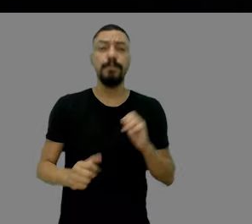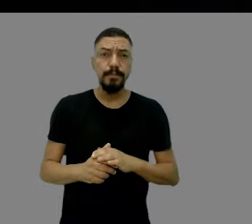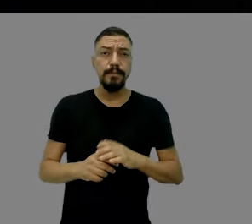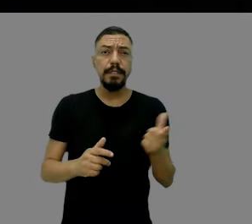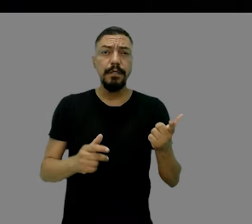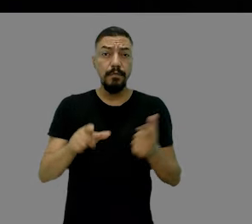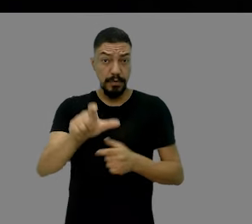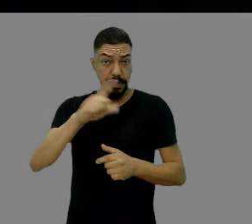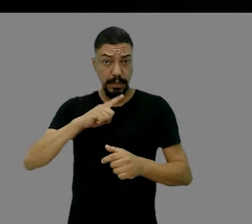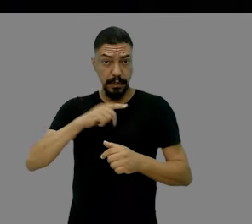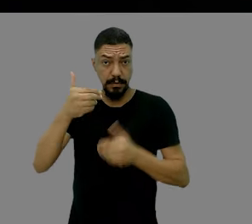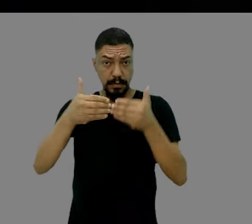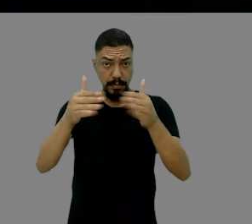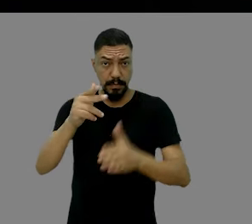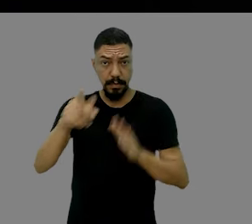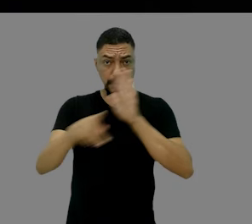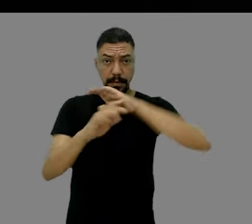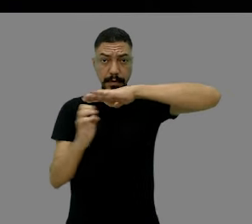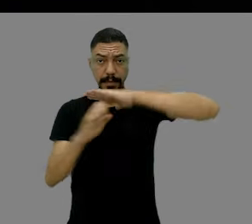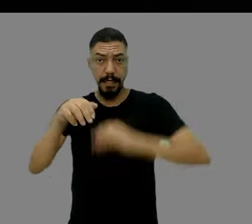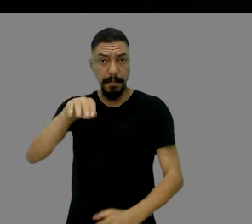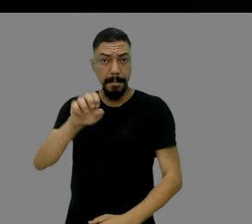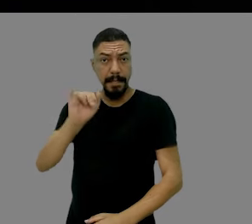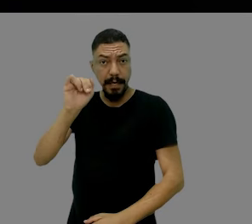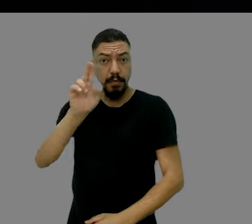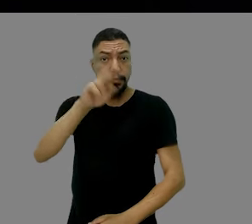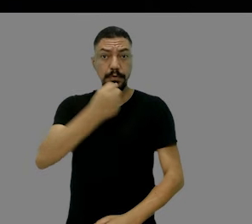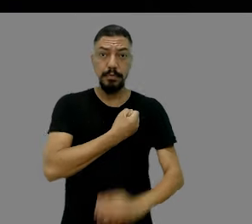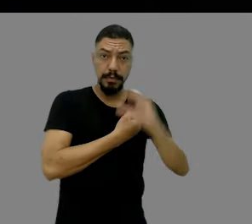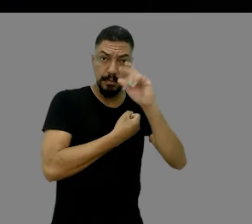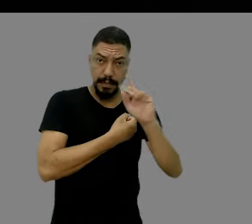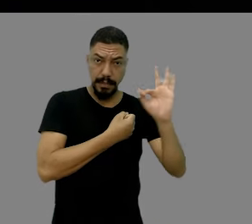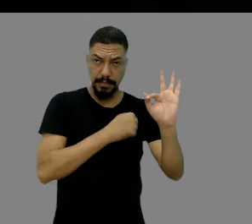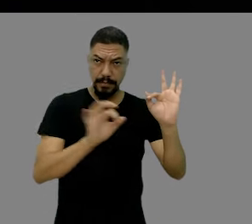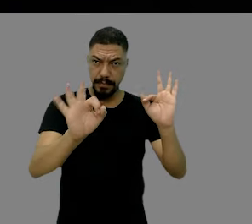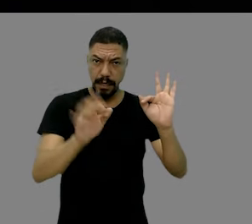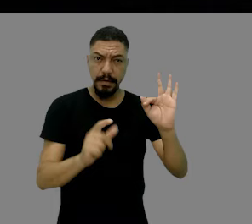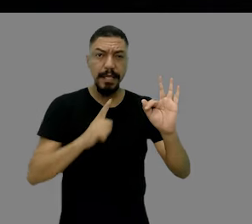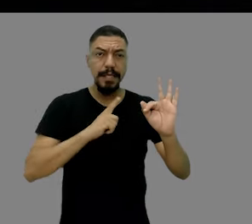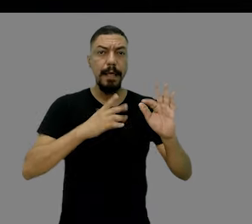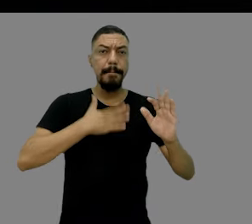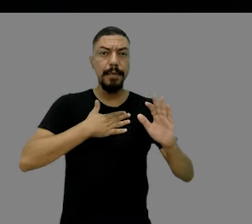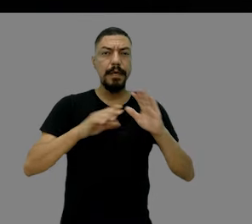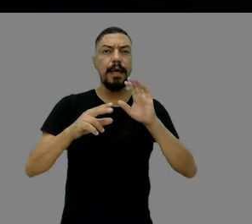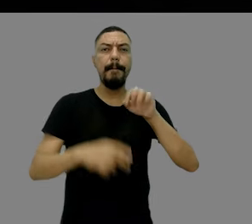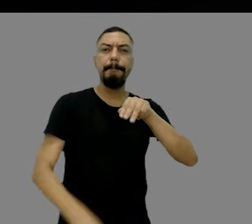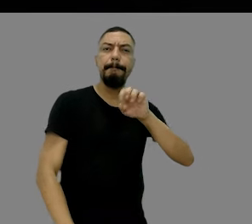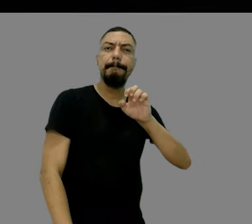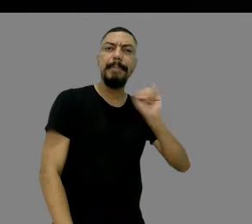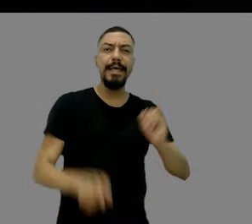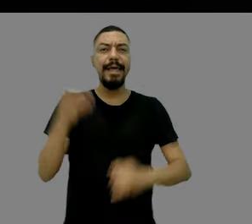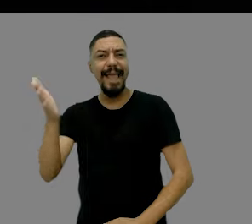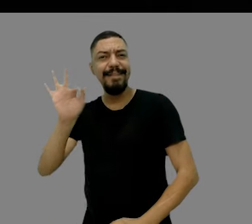MEI, você emite uma MEI para o seu CPF, certo? Então, eu tenho MEI, Fernando Henrique tem o MEI, e eu